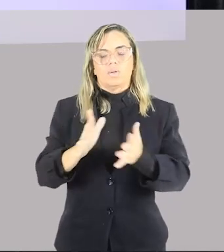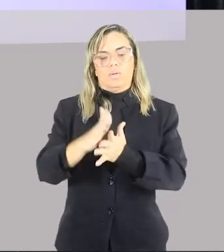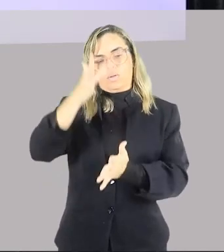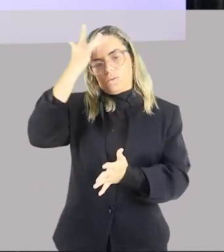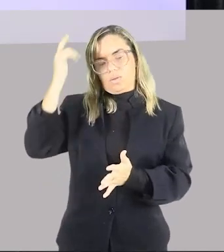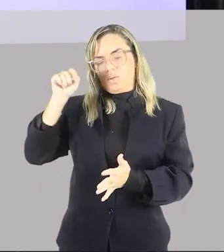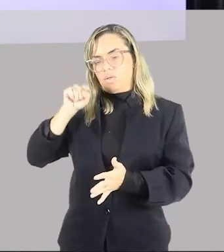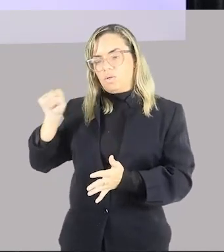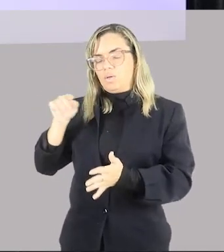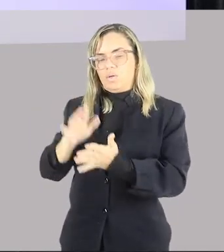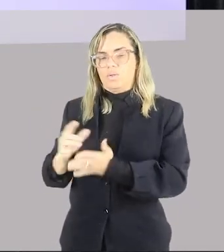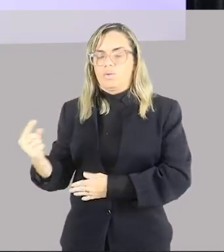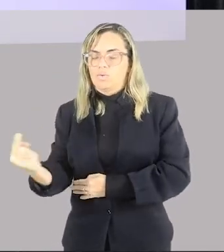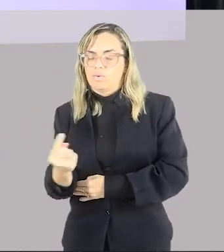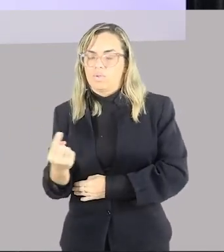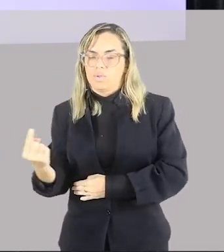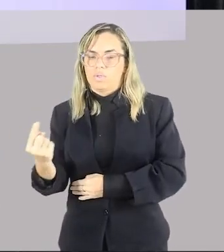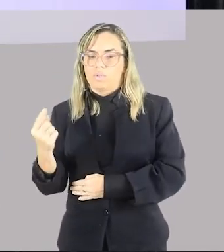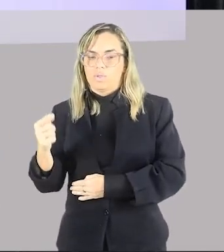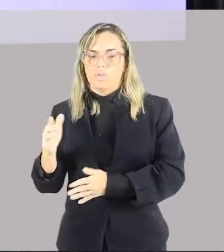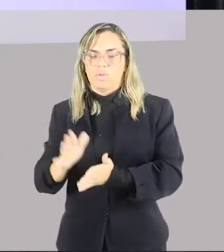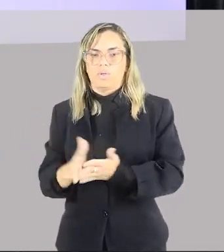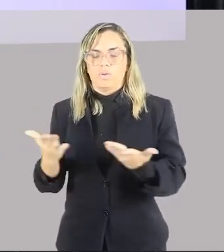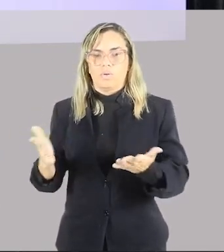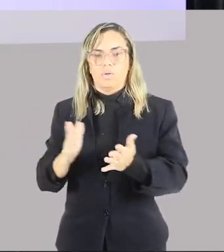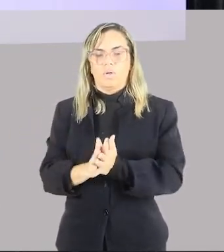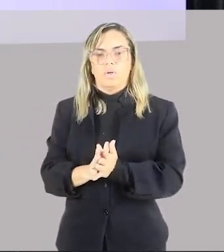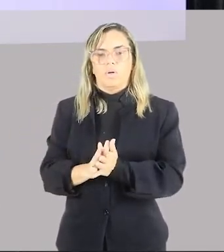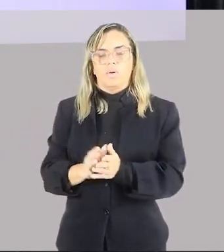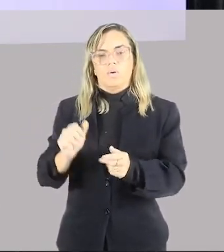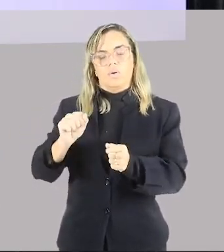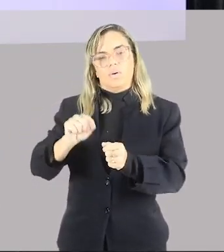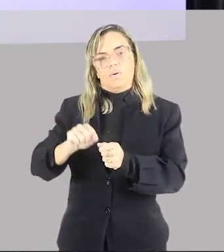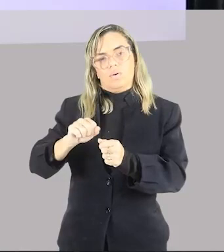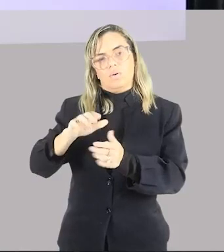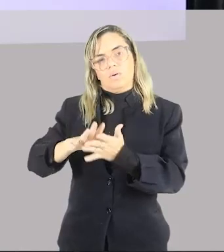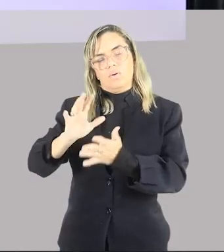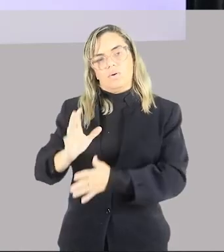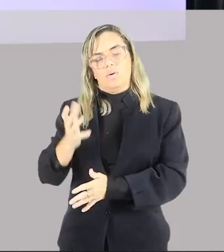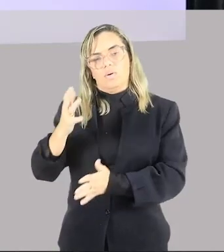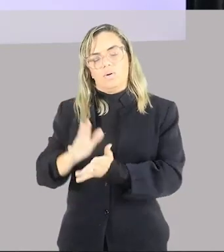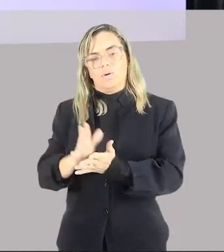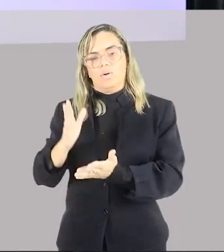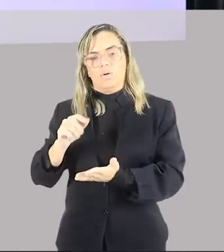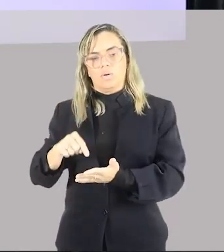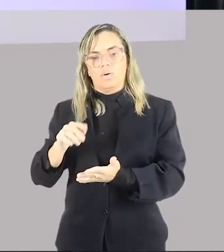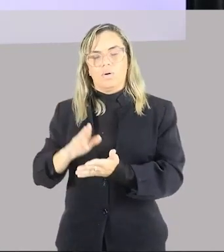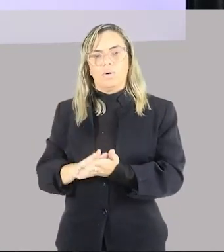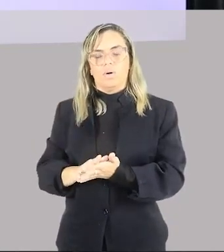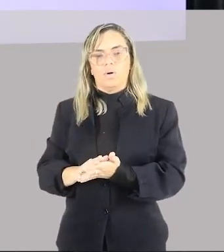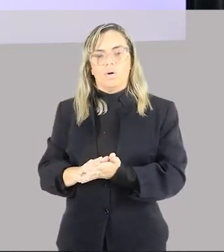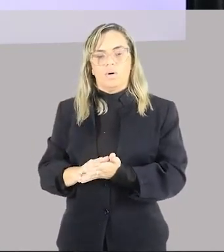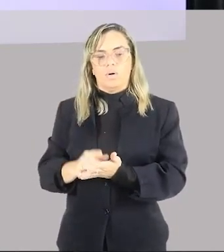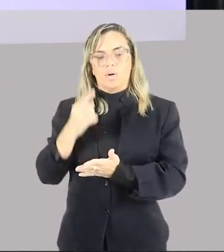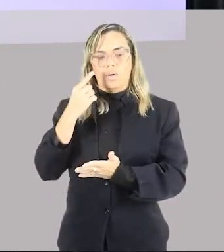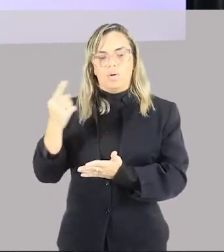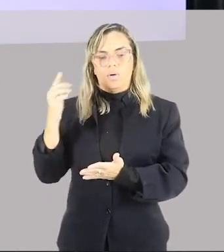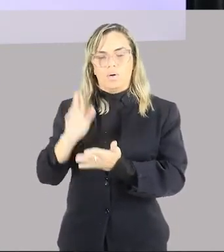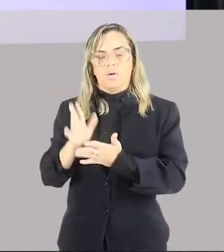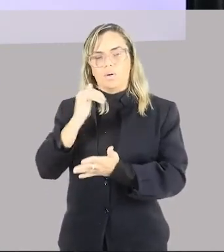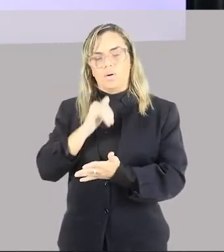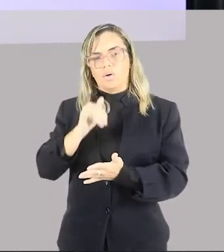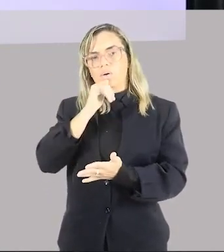população, aqui no individual, eu vou indicar no ato a quem eu estou dedicando. Por exemplo, a licença